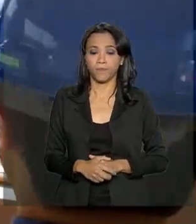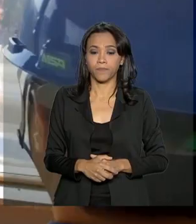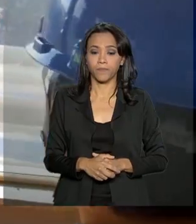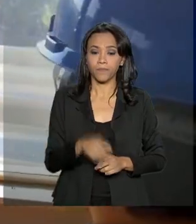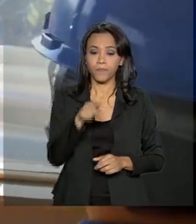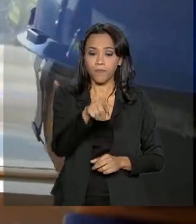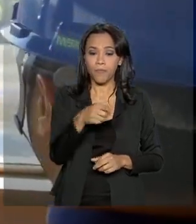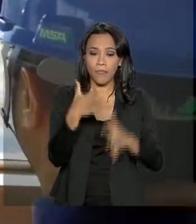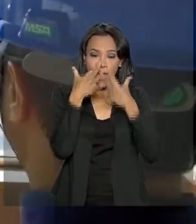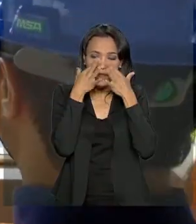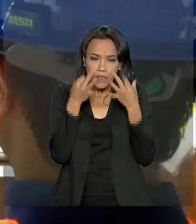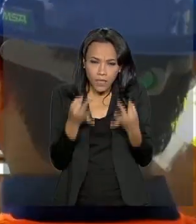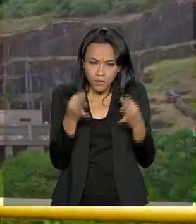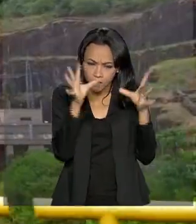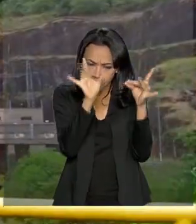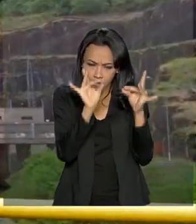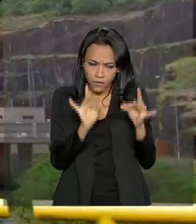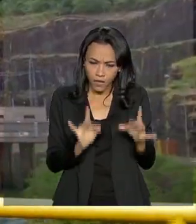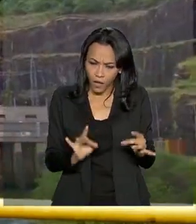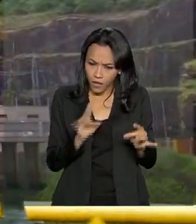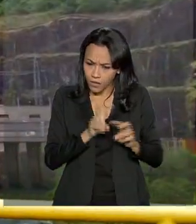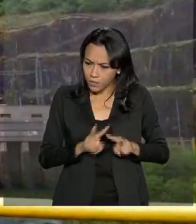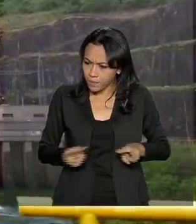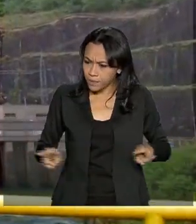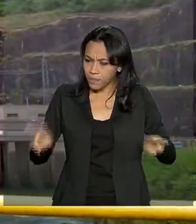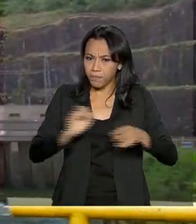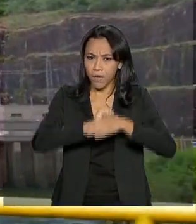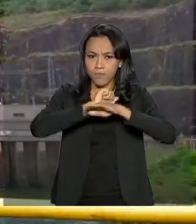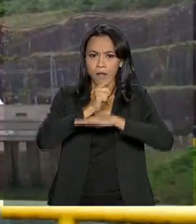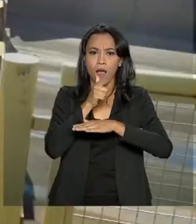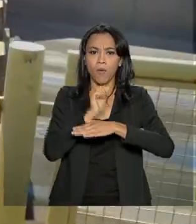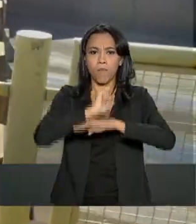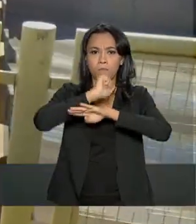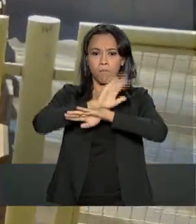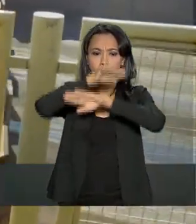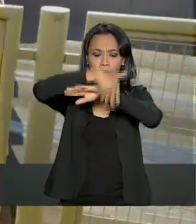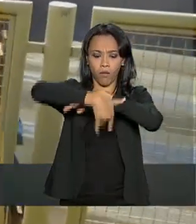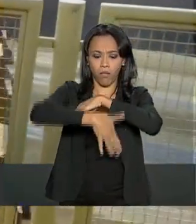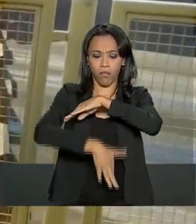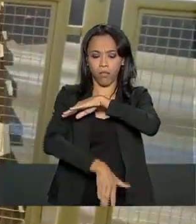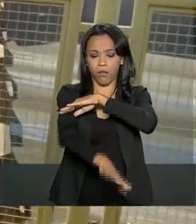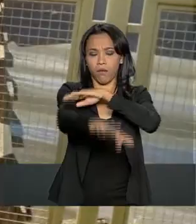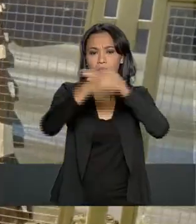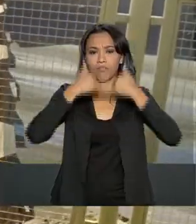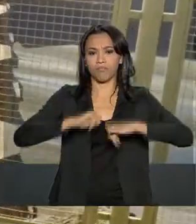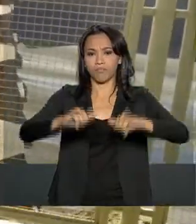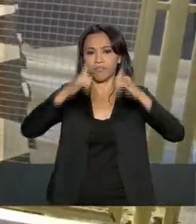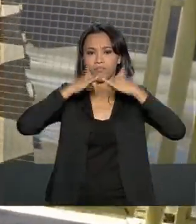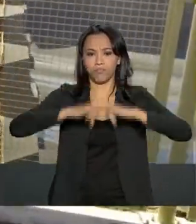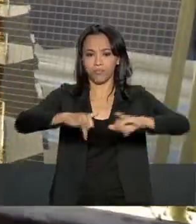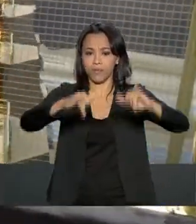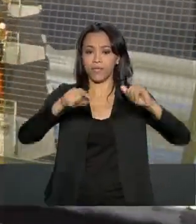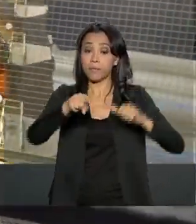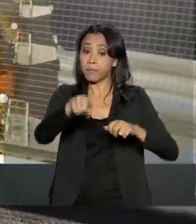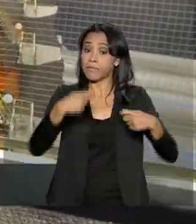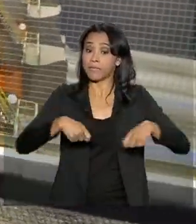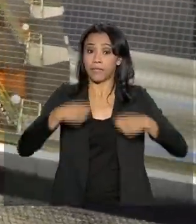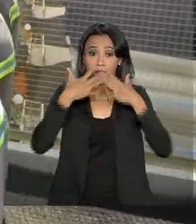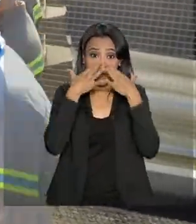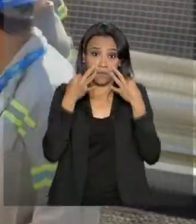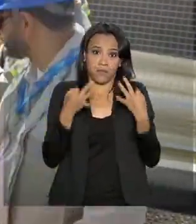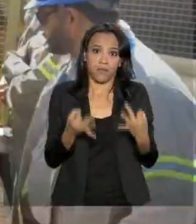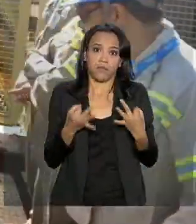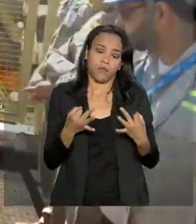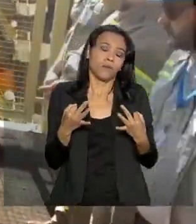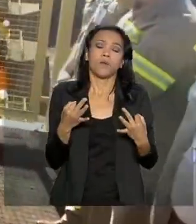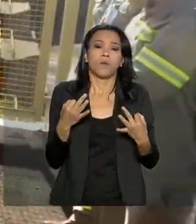Olhos atentos a cada detalhe. Para que a hidrelétrica funcione bem, os funcionários precisam de muita atenção. Mais importante